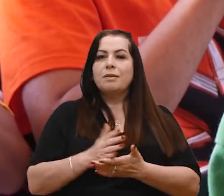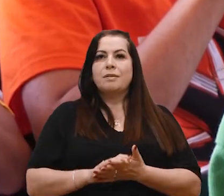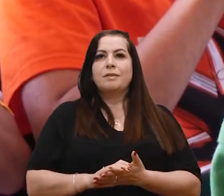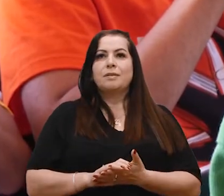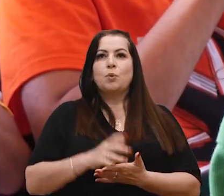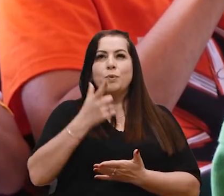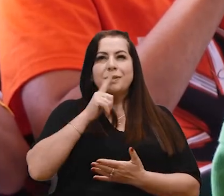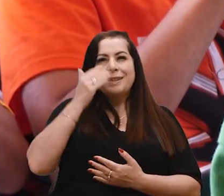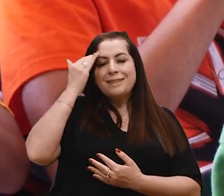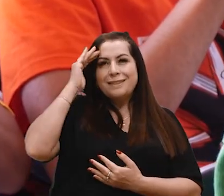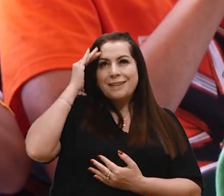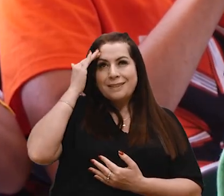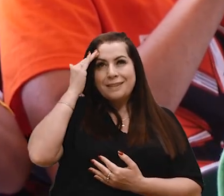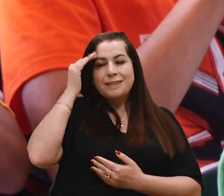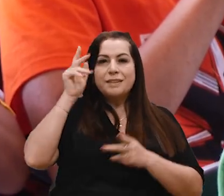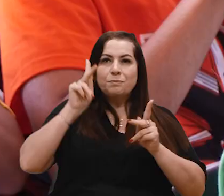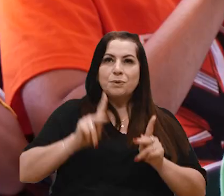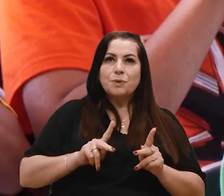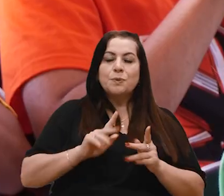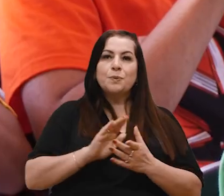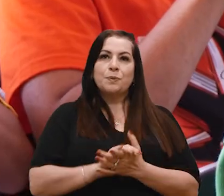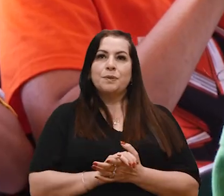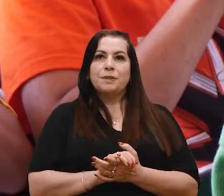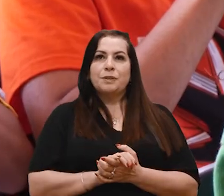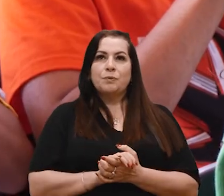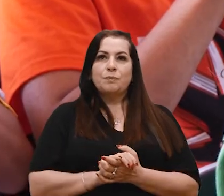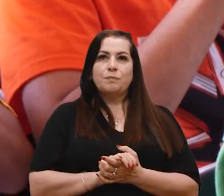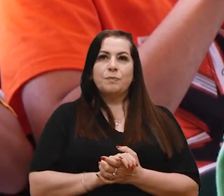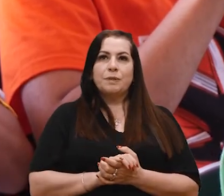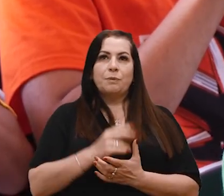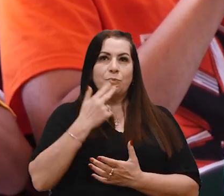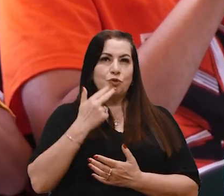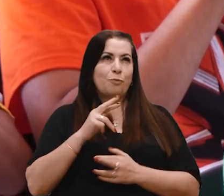me acostumar. E assim, conseguir entender as pessoas, porque